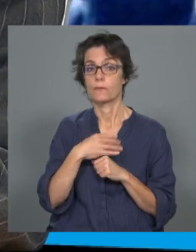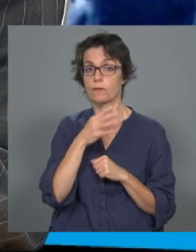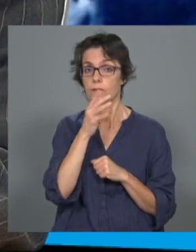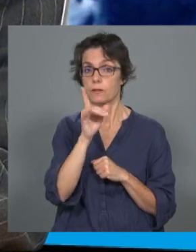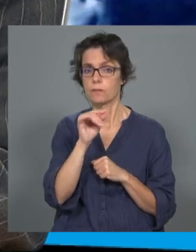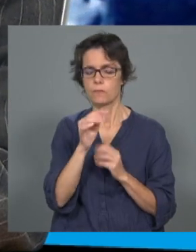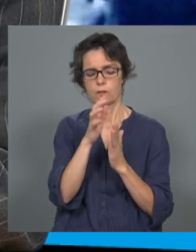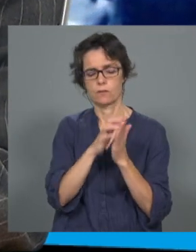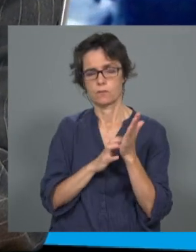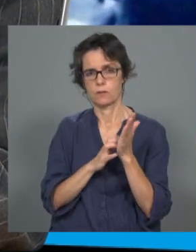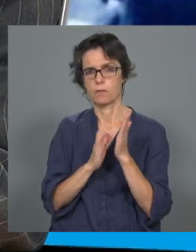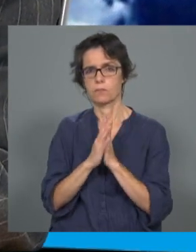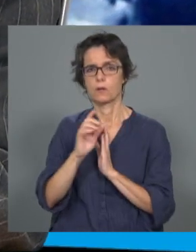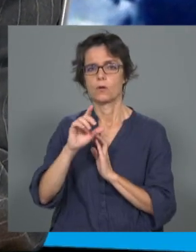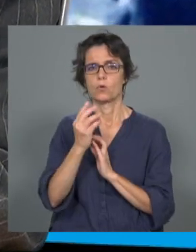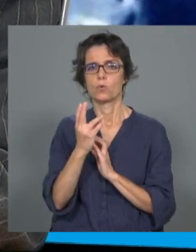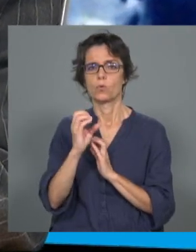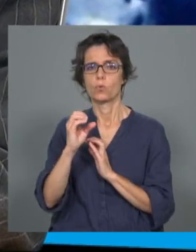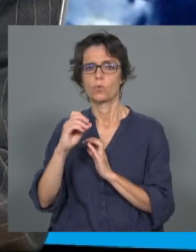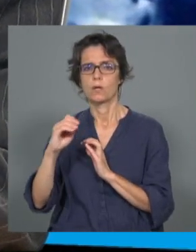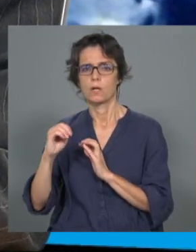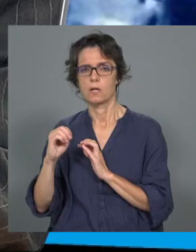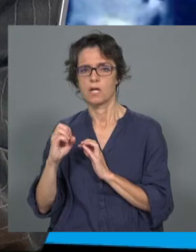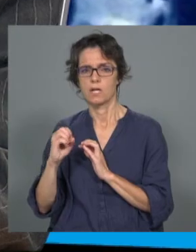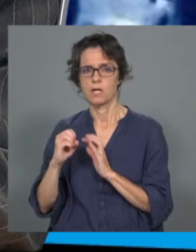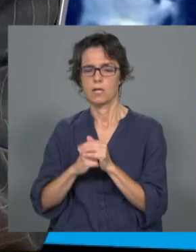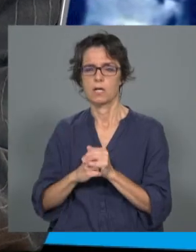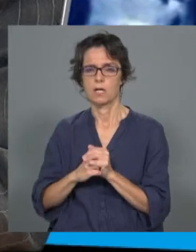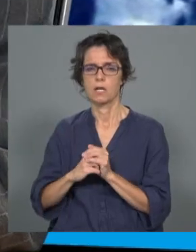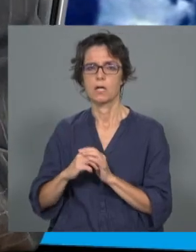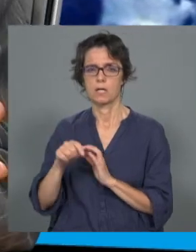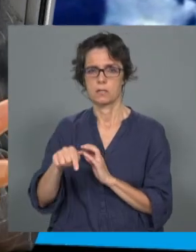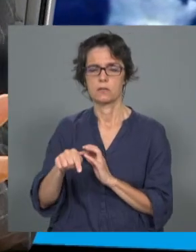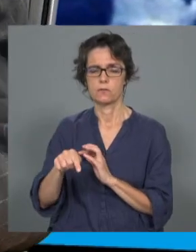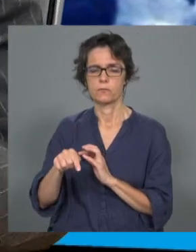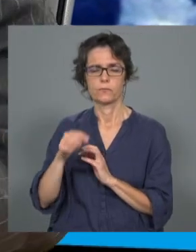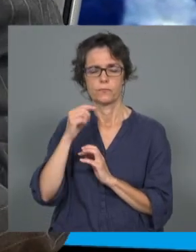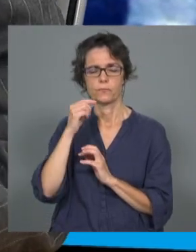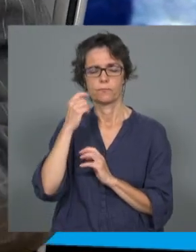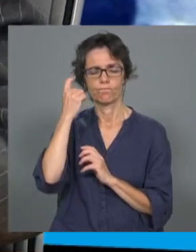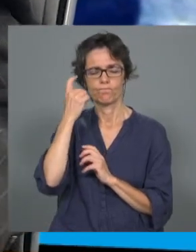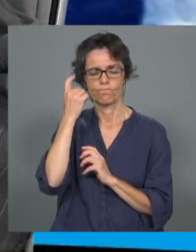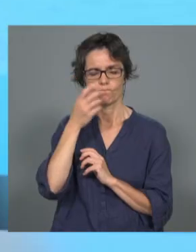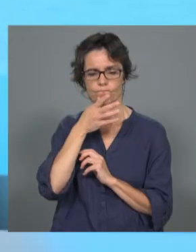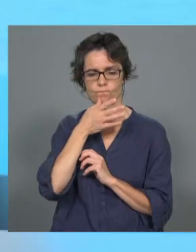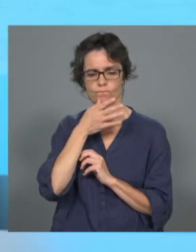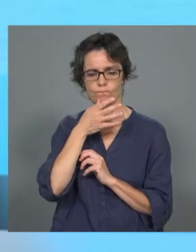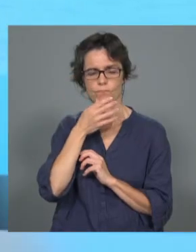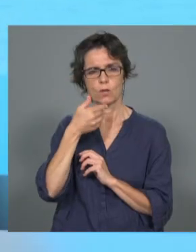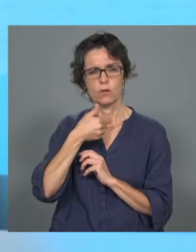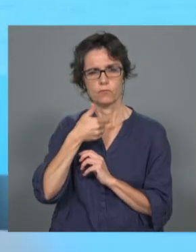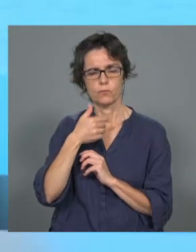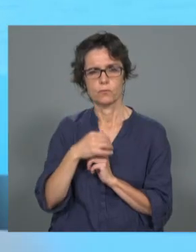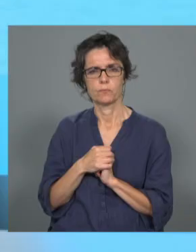texto de São Lucas fez-me refletir este nosso encontro aqui, também Sim. serve para isso, Sim. para aprofundar às vezes